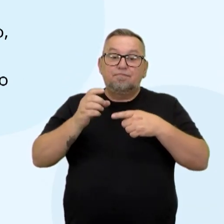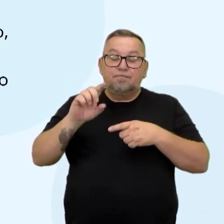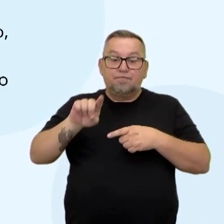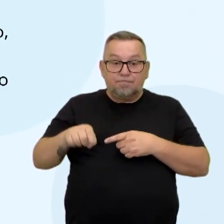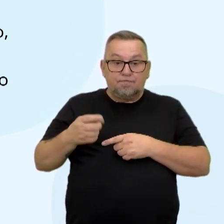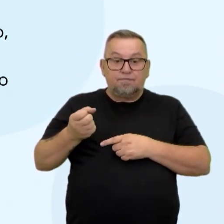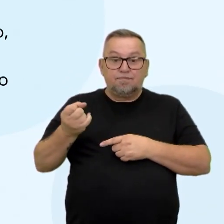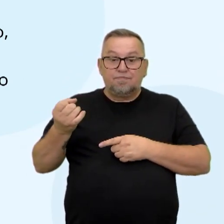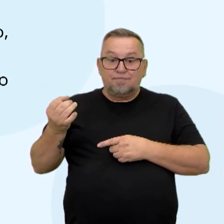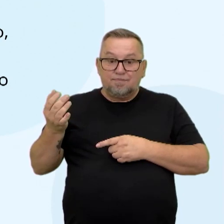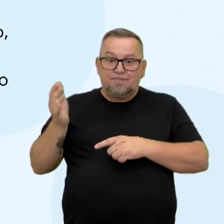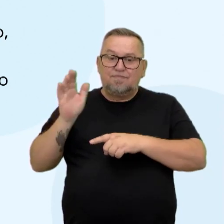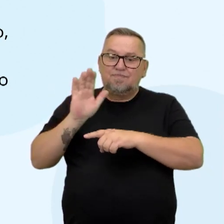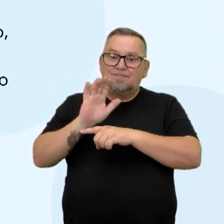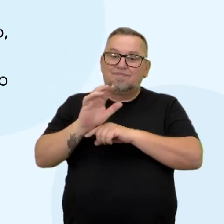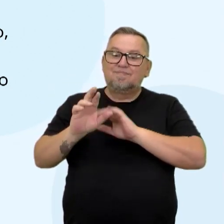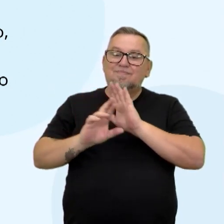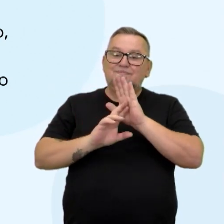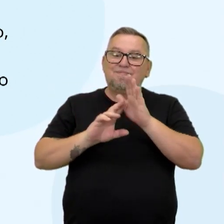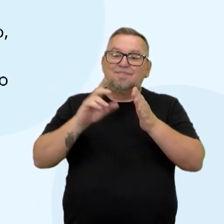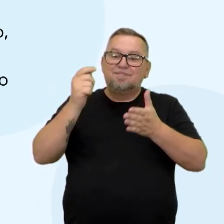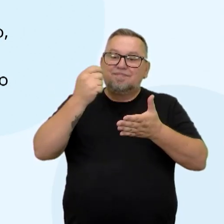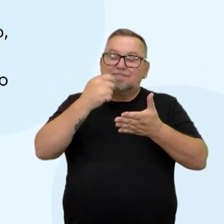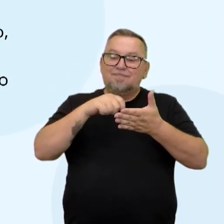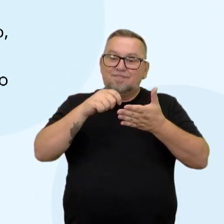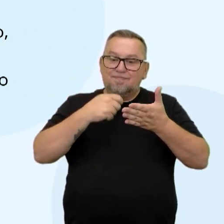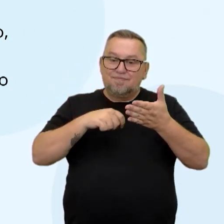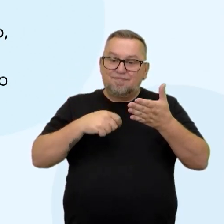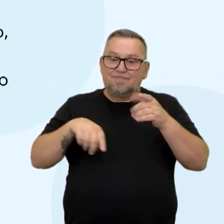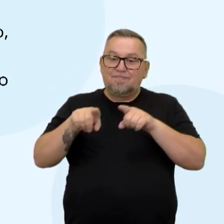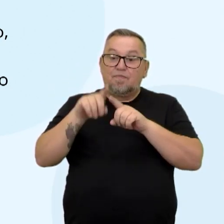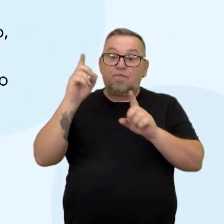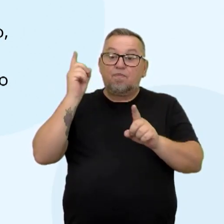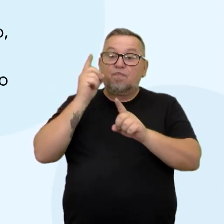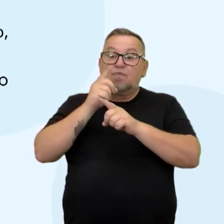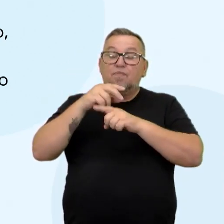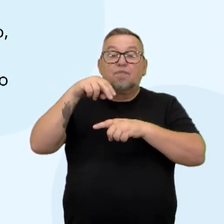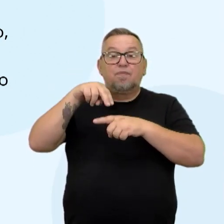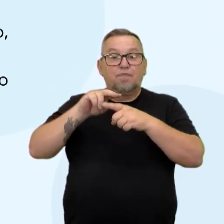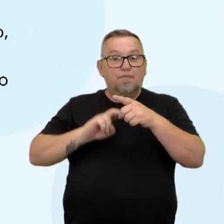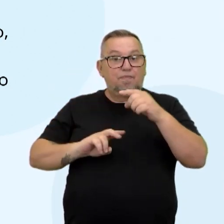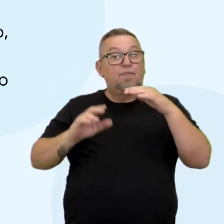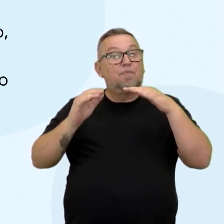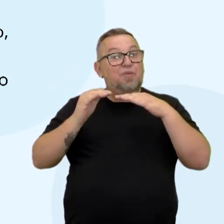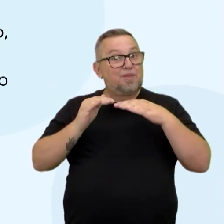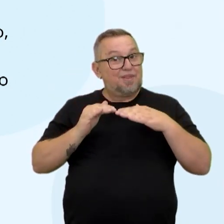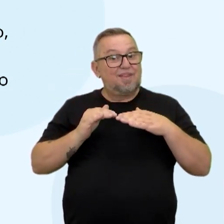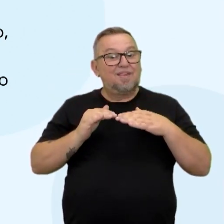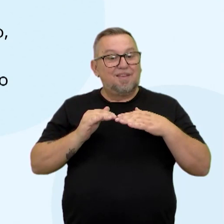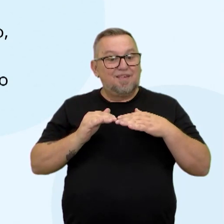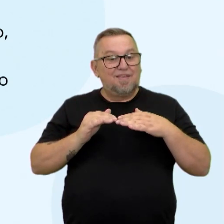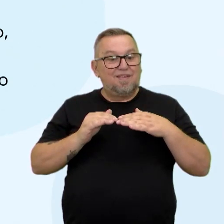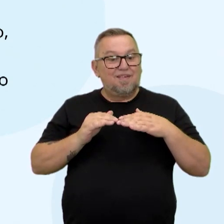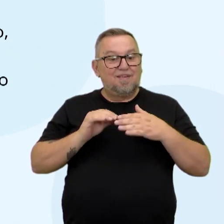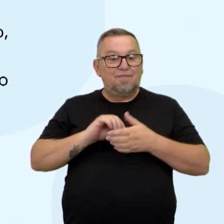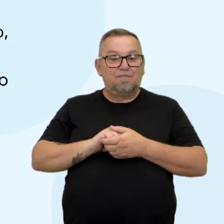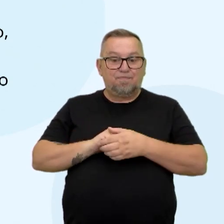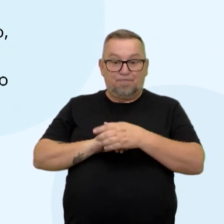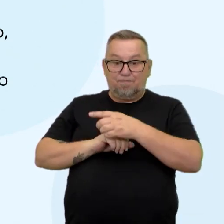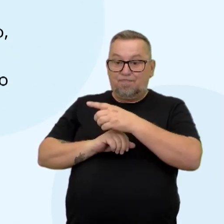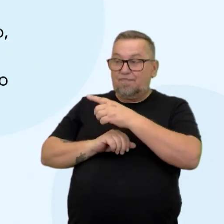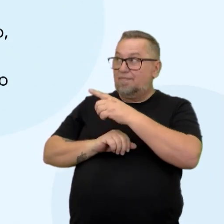e decimal, com apoio em representações gráficas, identificando as frações equivalentes. Os objetos de